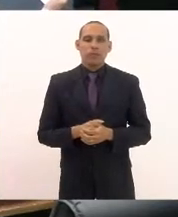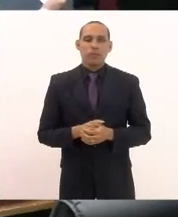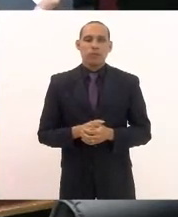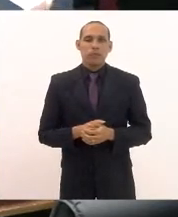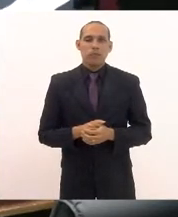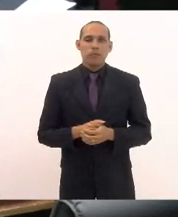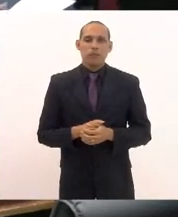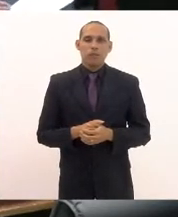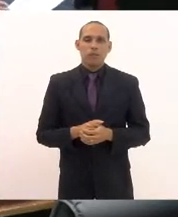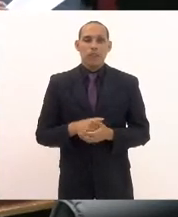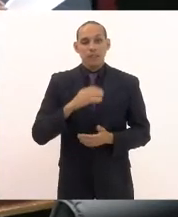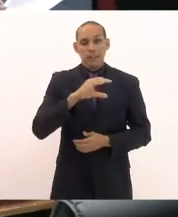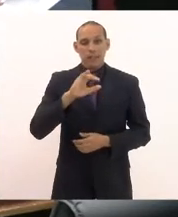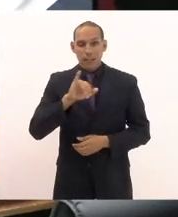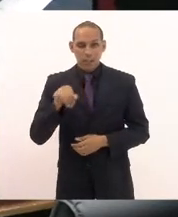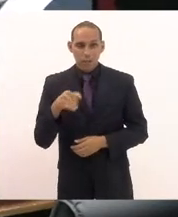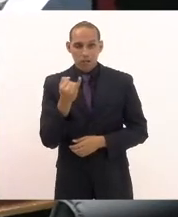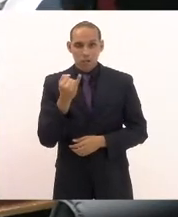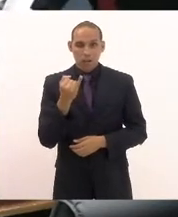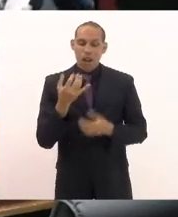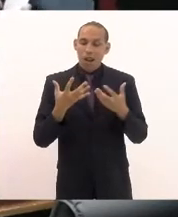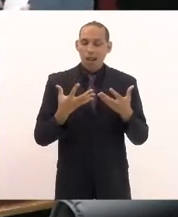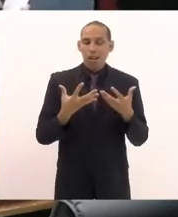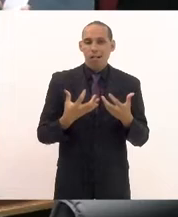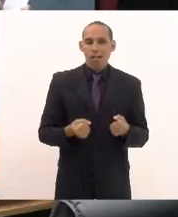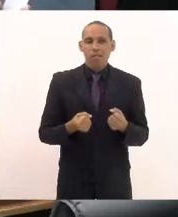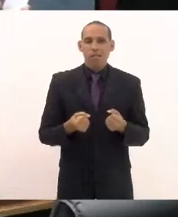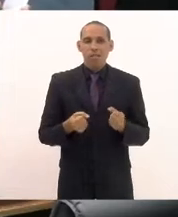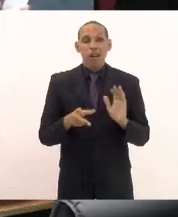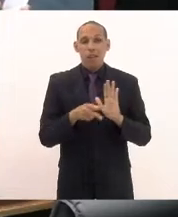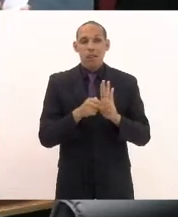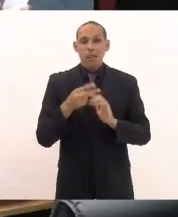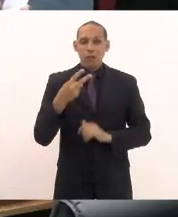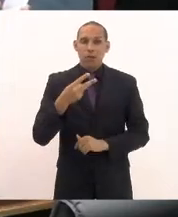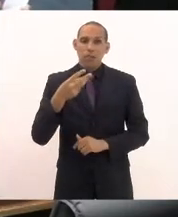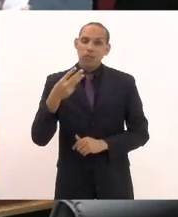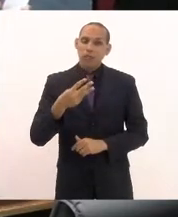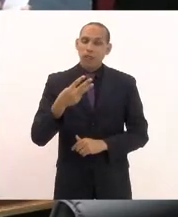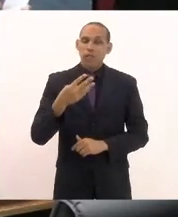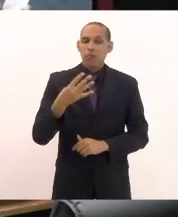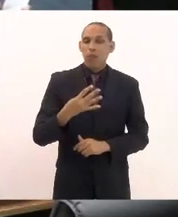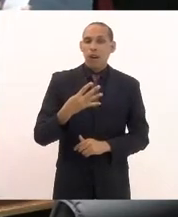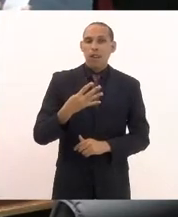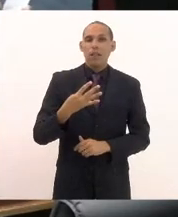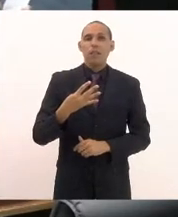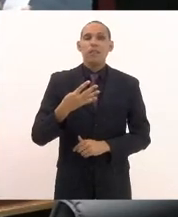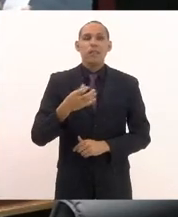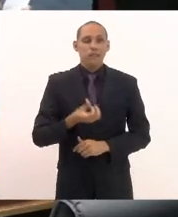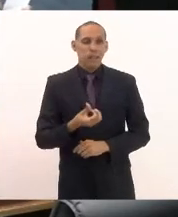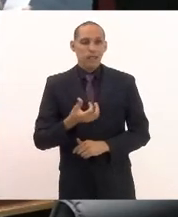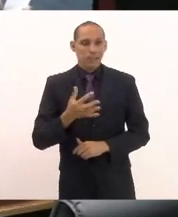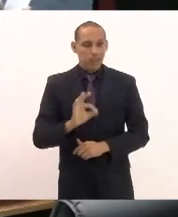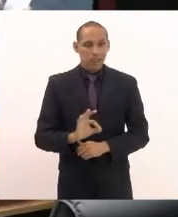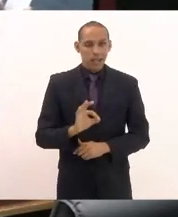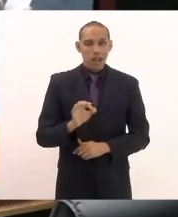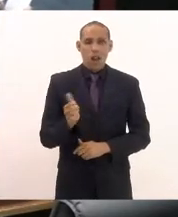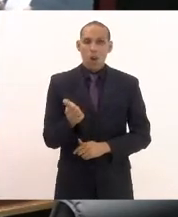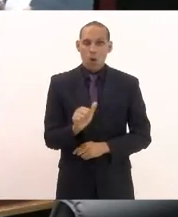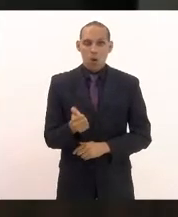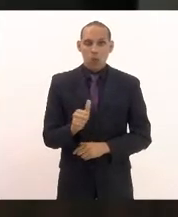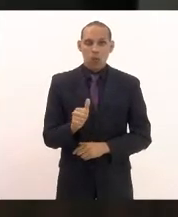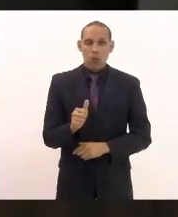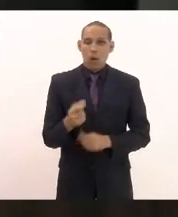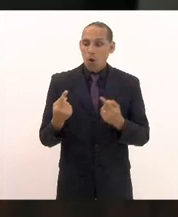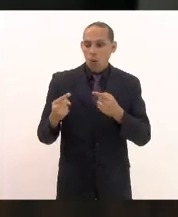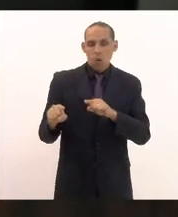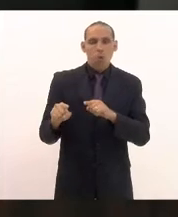de Constituição e Justiça, favorável às emendas número 2, 3, 4, 6, 10, 11, contrárias